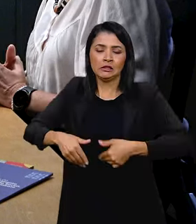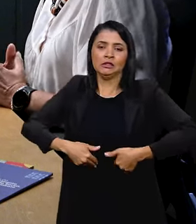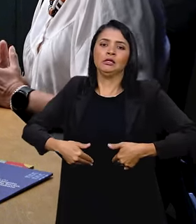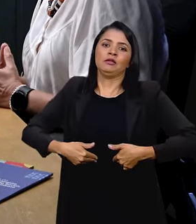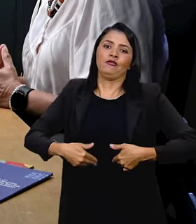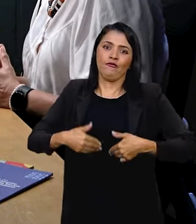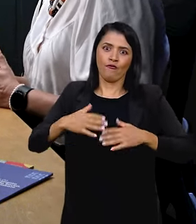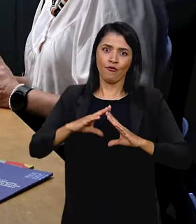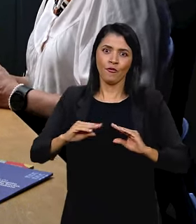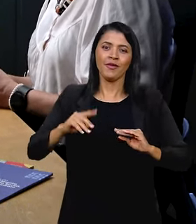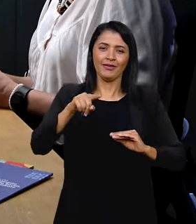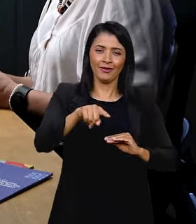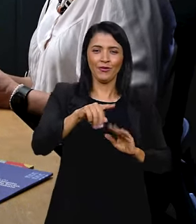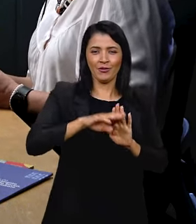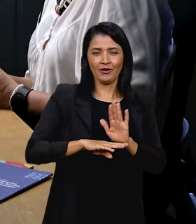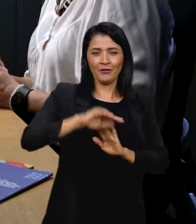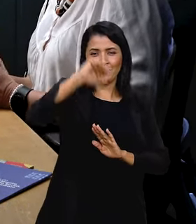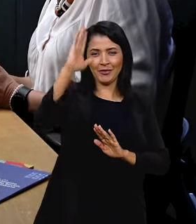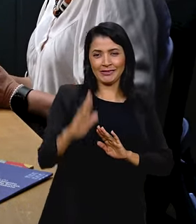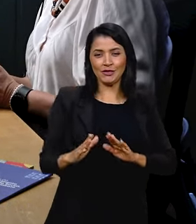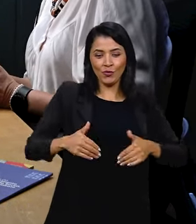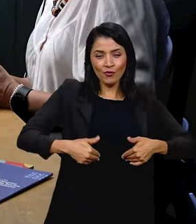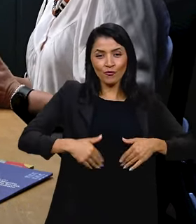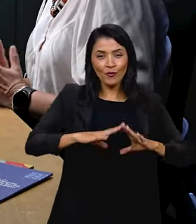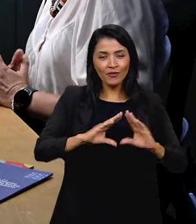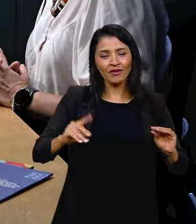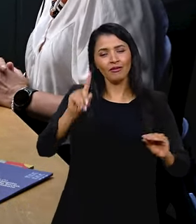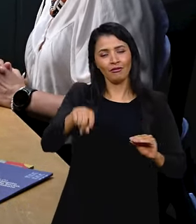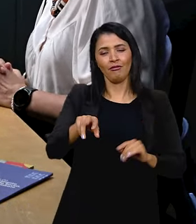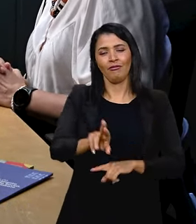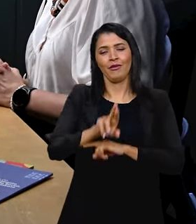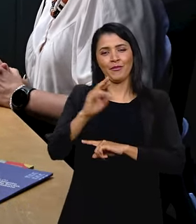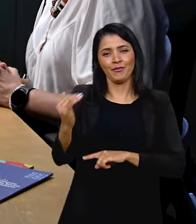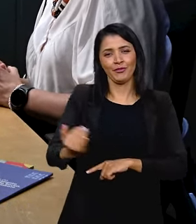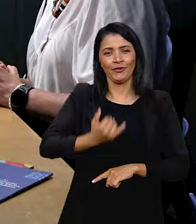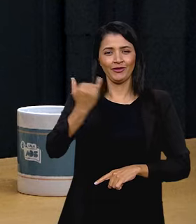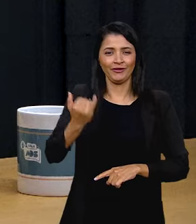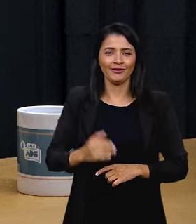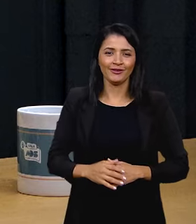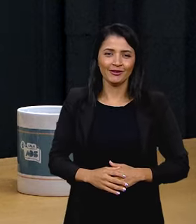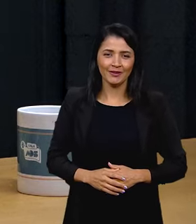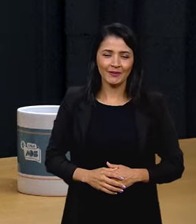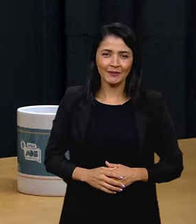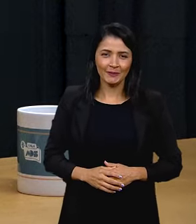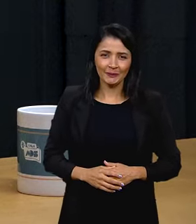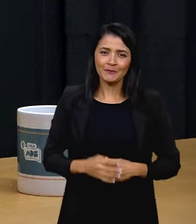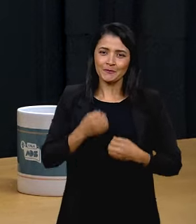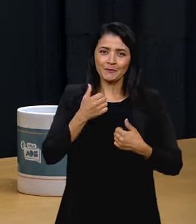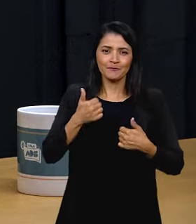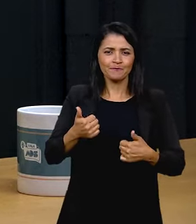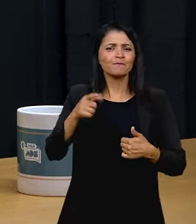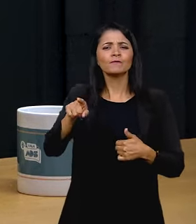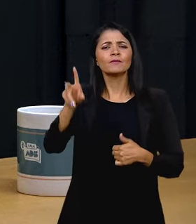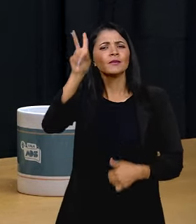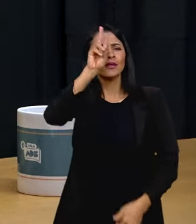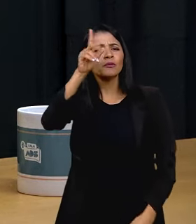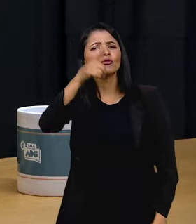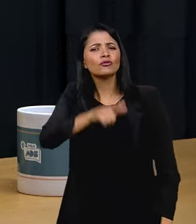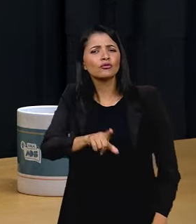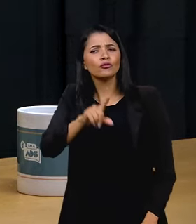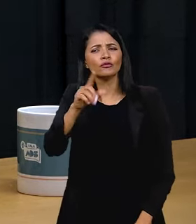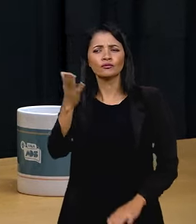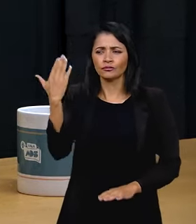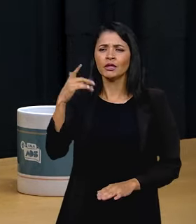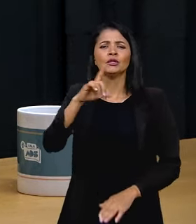e por isso que o Brasil sem fome tem um papel fundamental nesse resultado muito bem e eu queria que a senhora então relembrasse